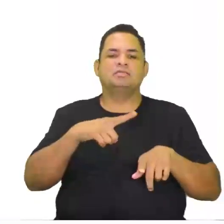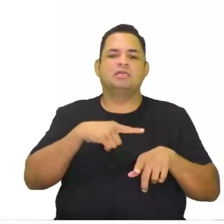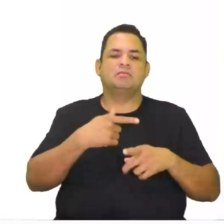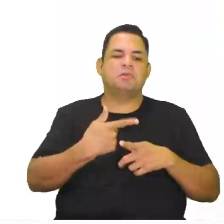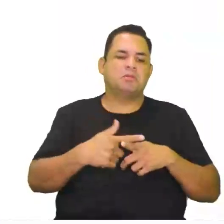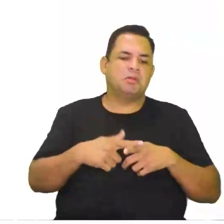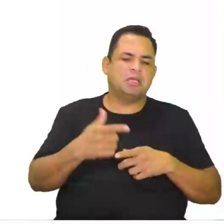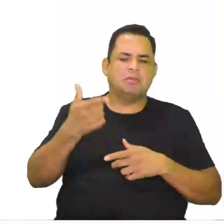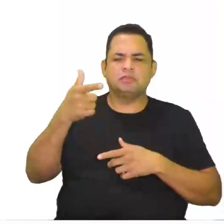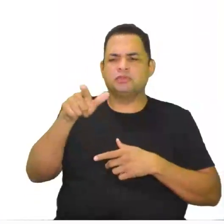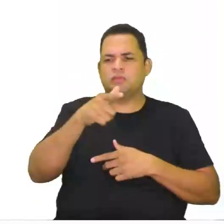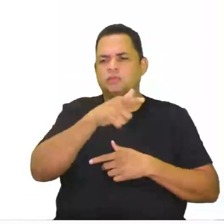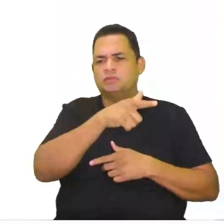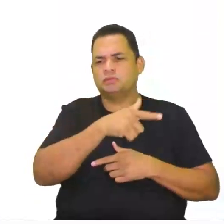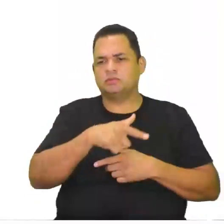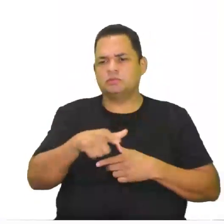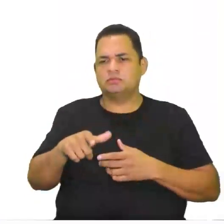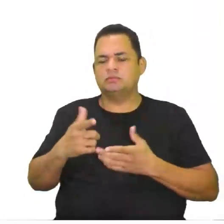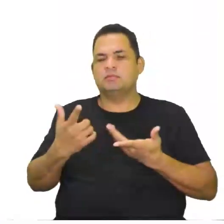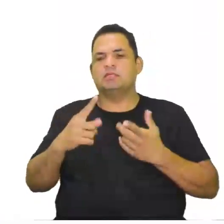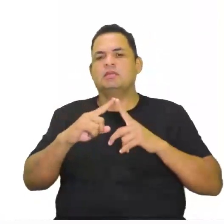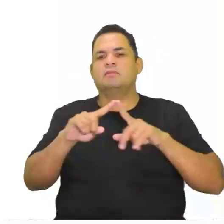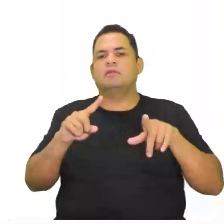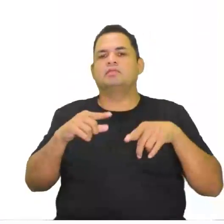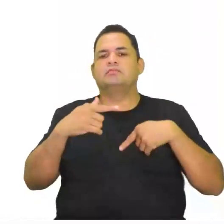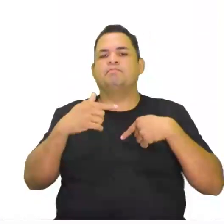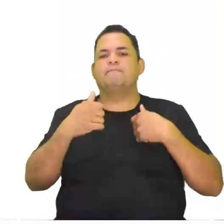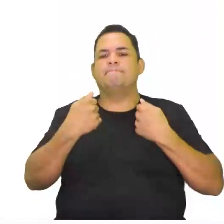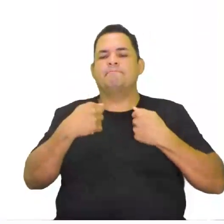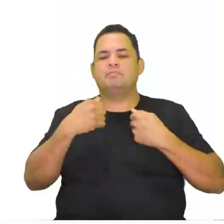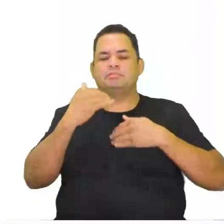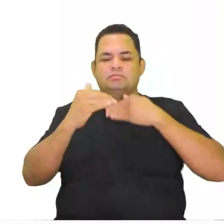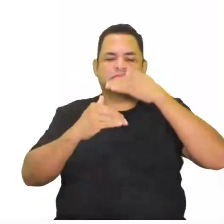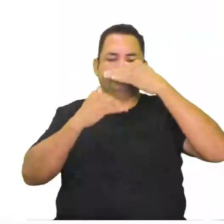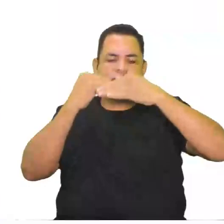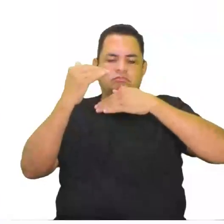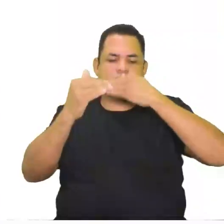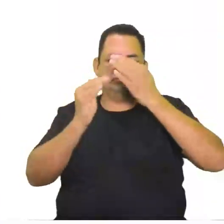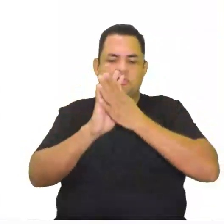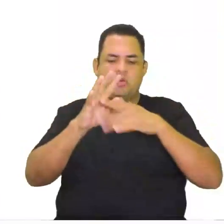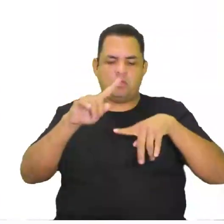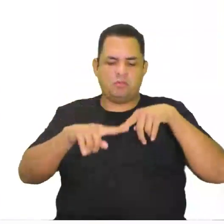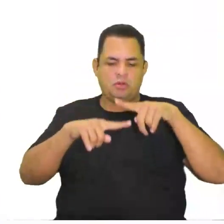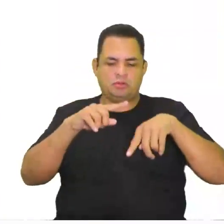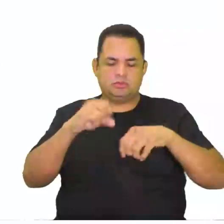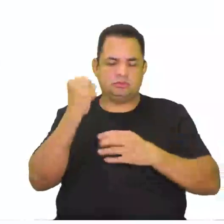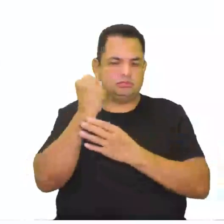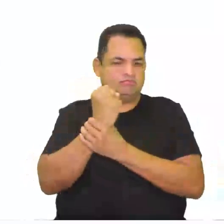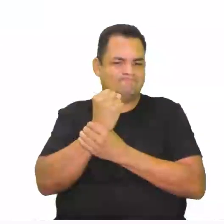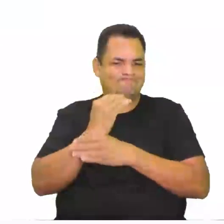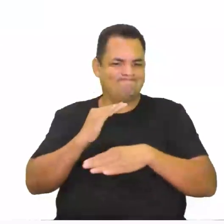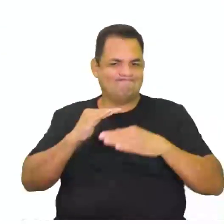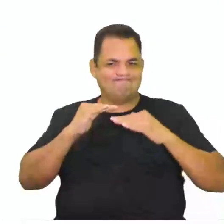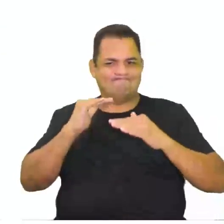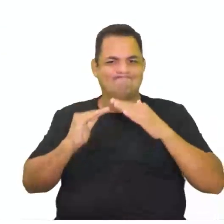não. Ele tem que ser desenvolvido para ser um produto seguro, o máximo